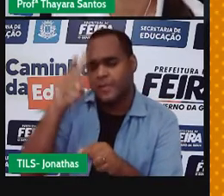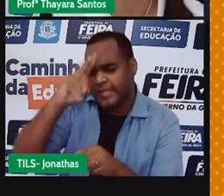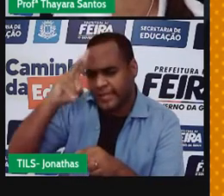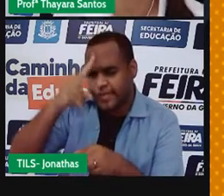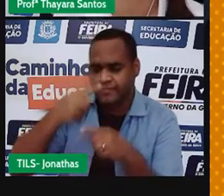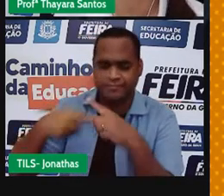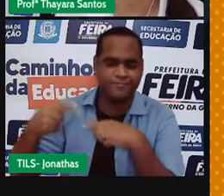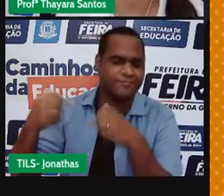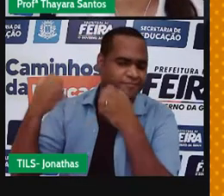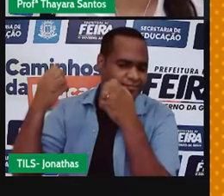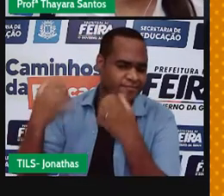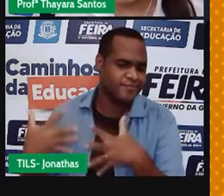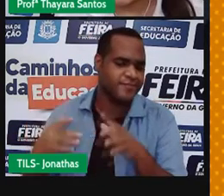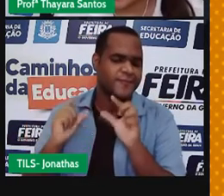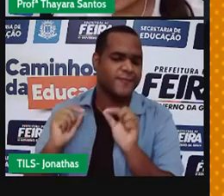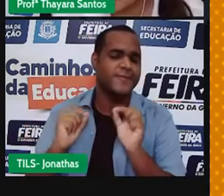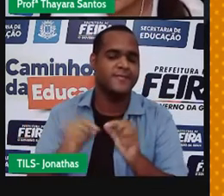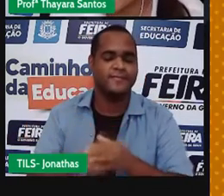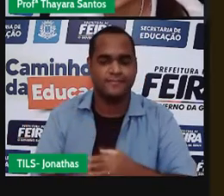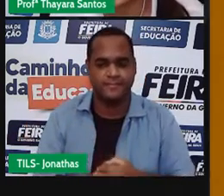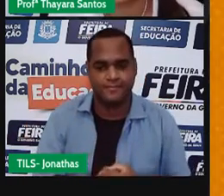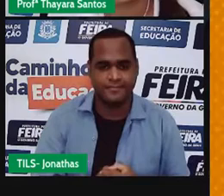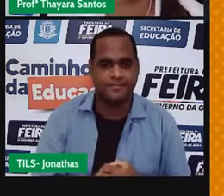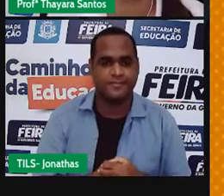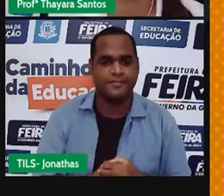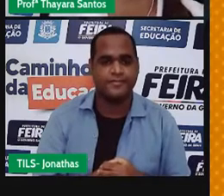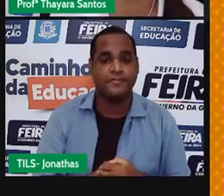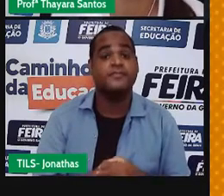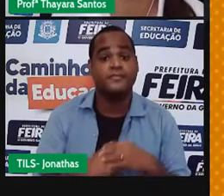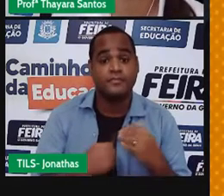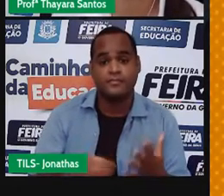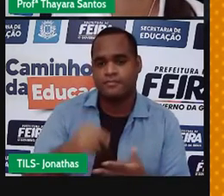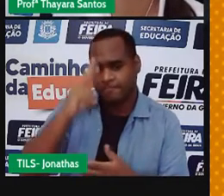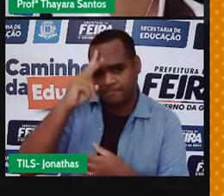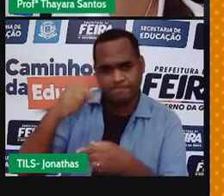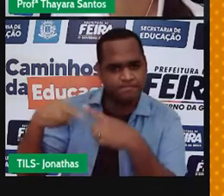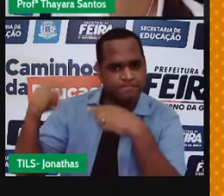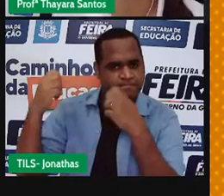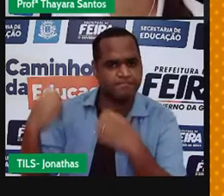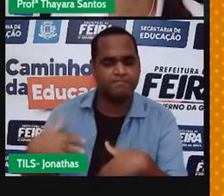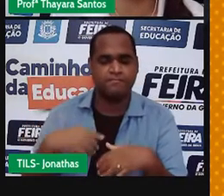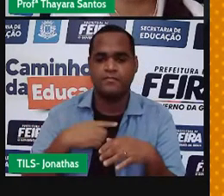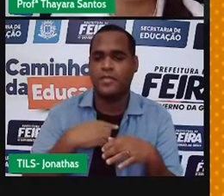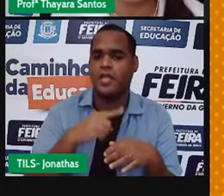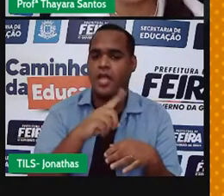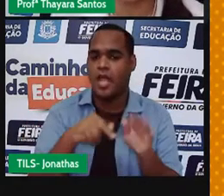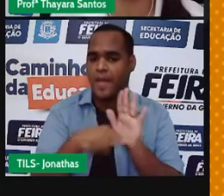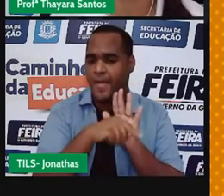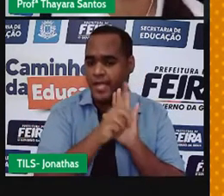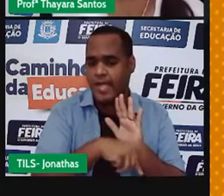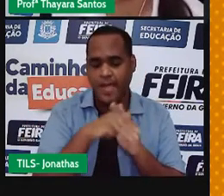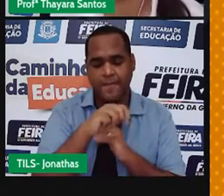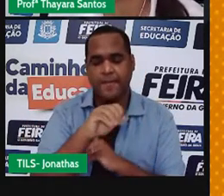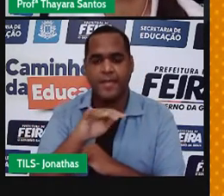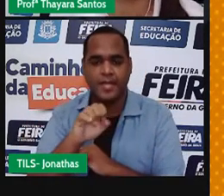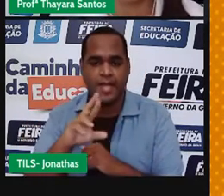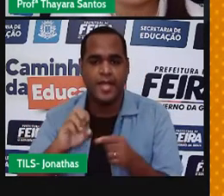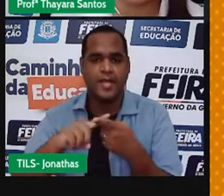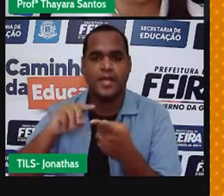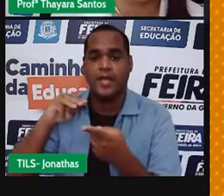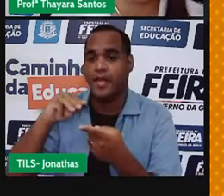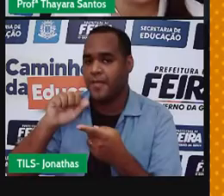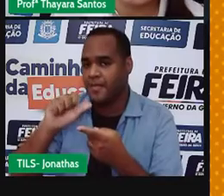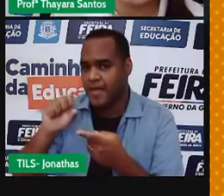como vocês o que foi que a gente viu na semana passada a e na semana passada a gente falou sobre as propriedades da matéria a